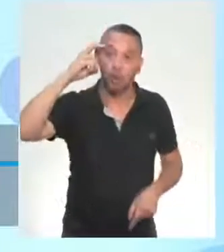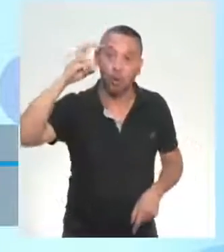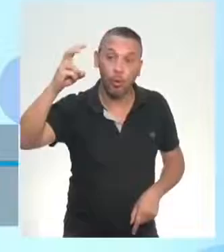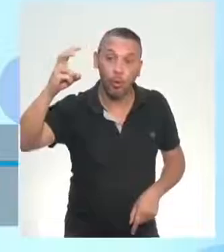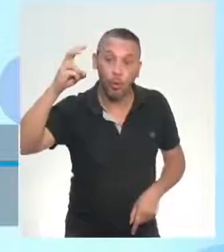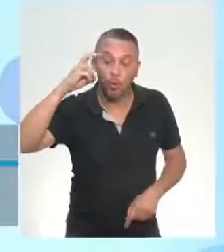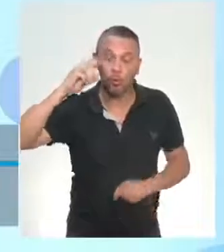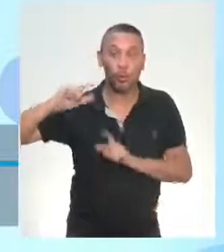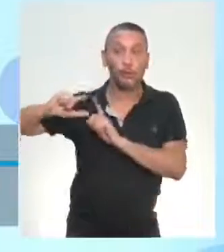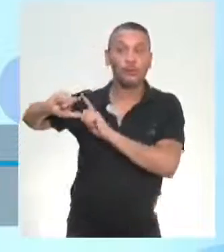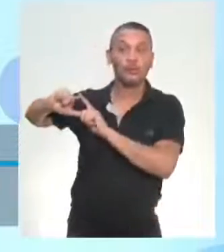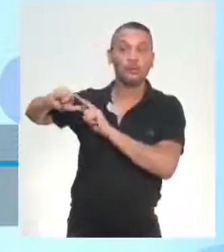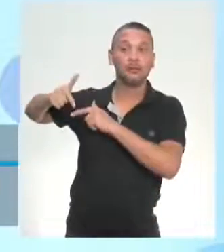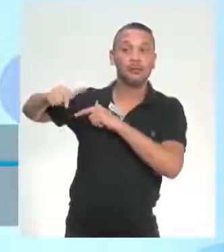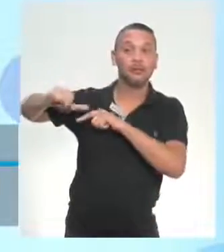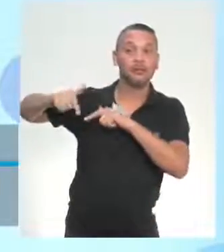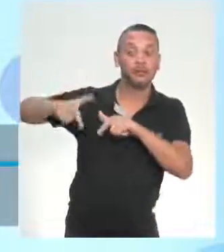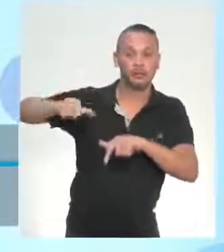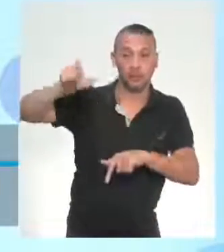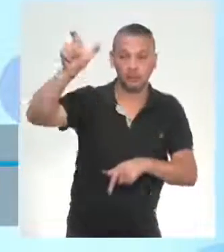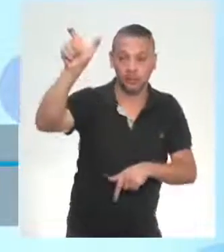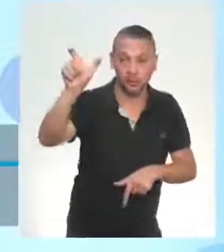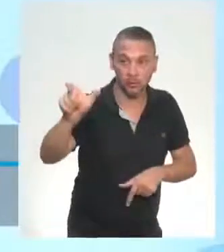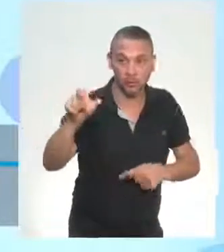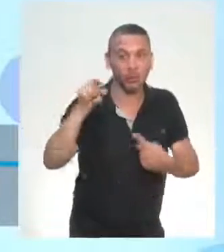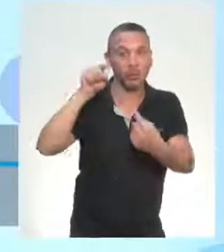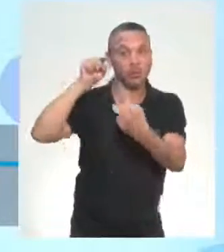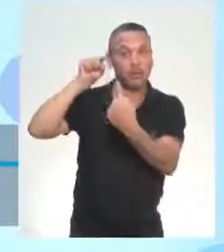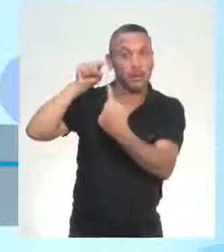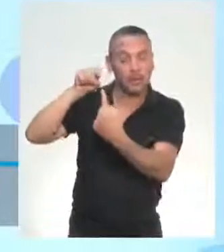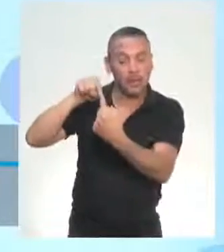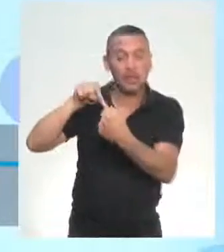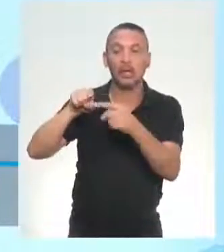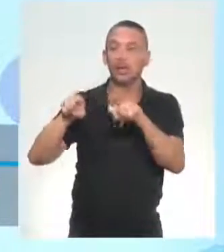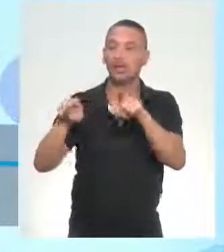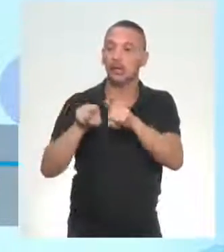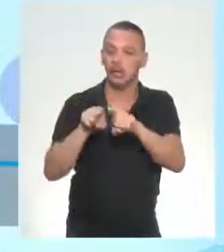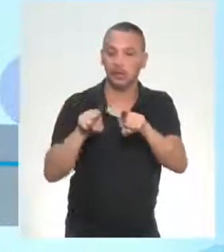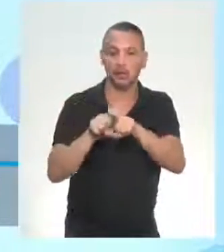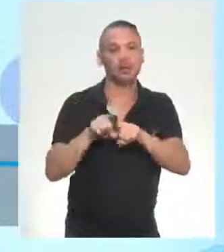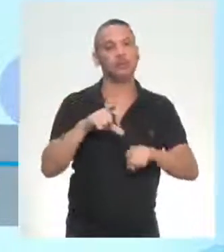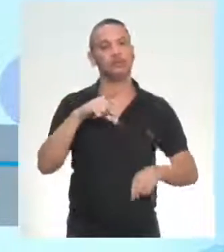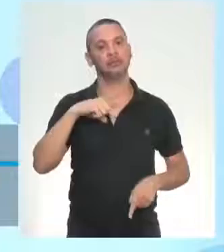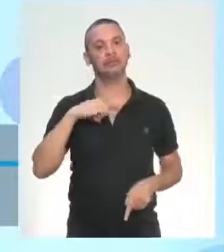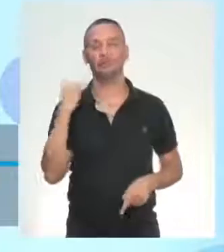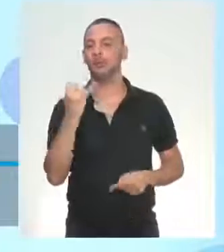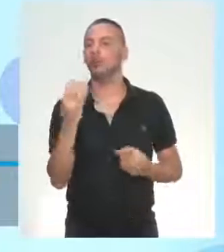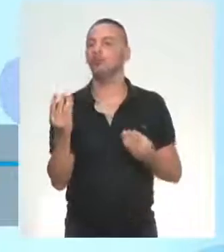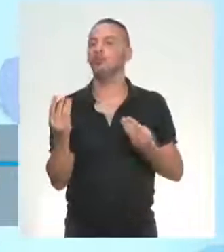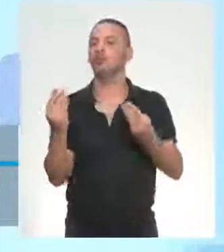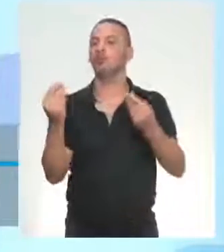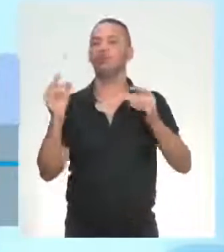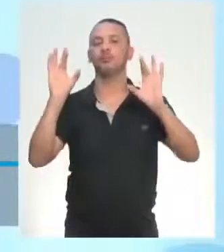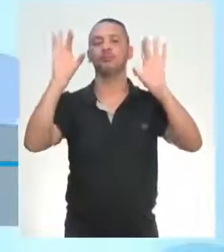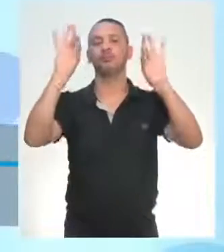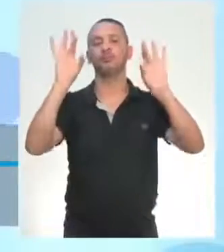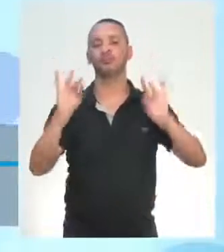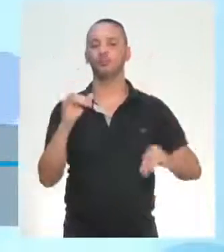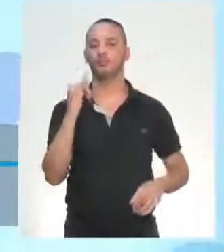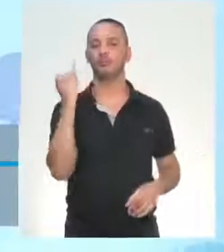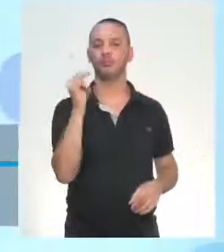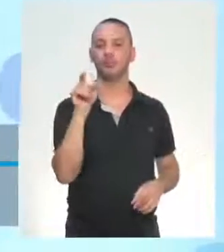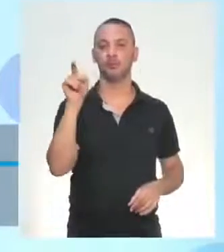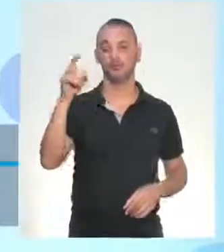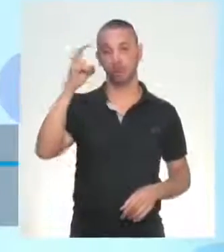da cultura material ou cada expressão da cultura imaterial uma grande riqueza simbólica